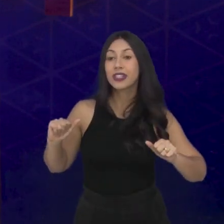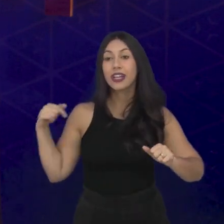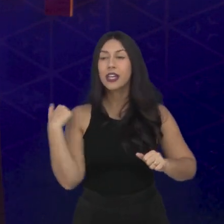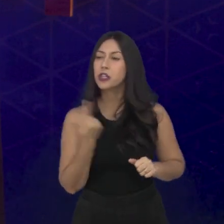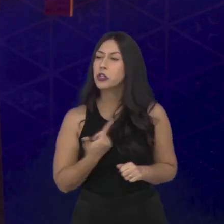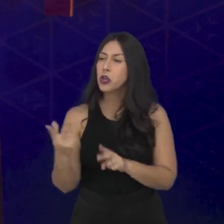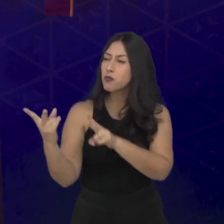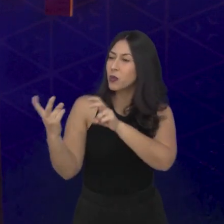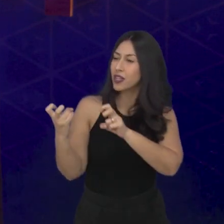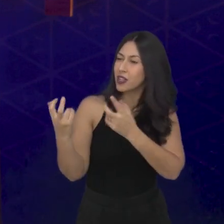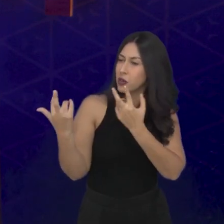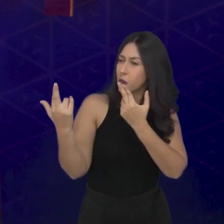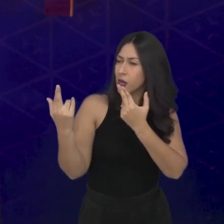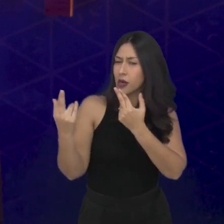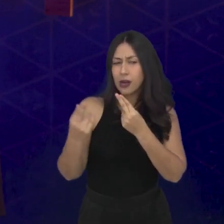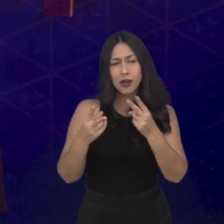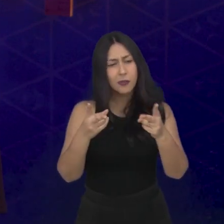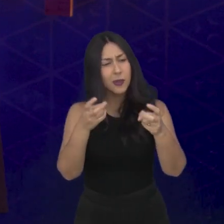aí,